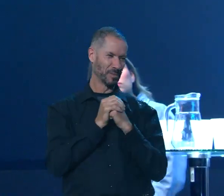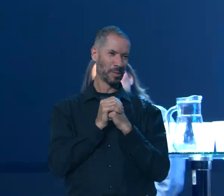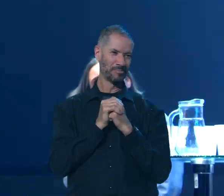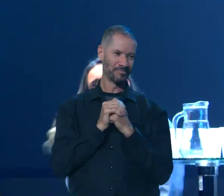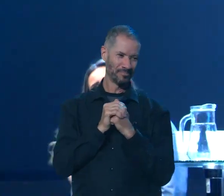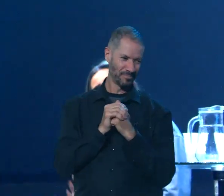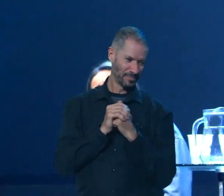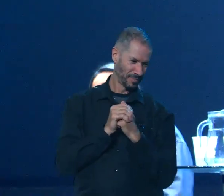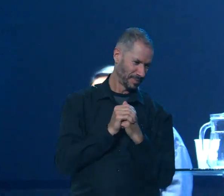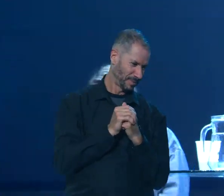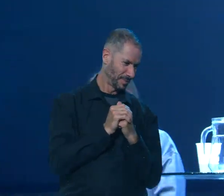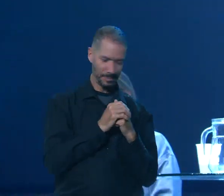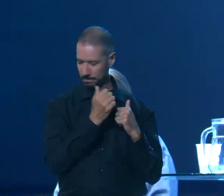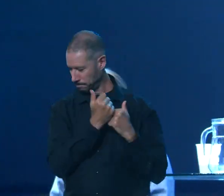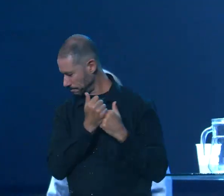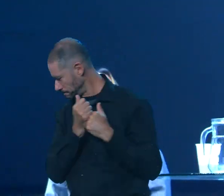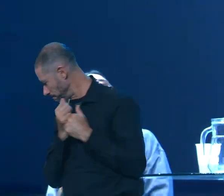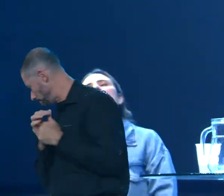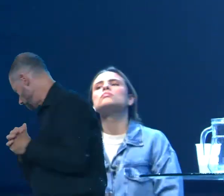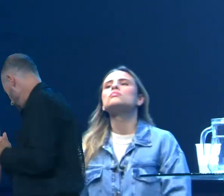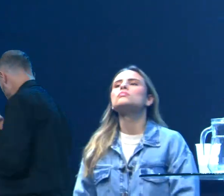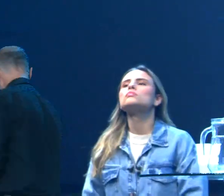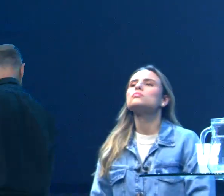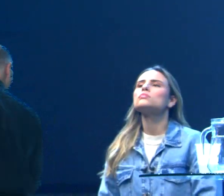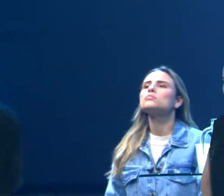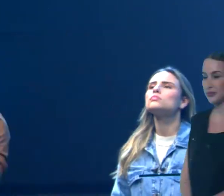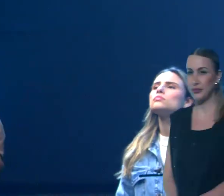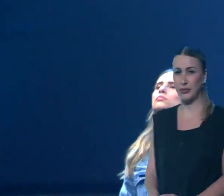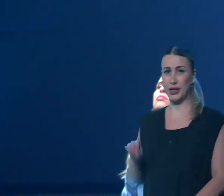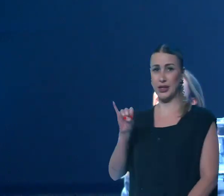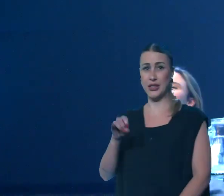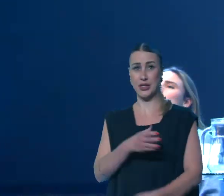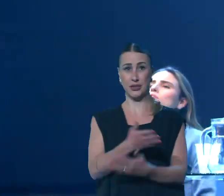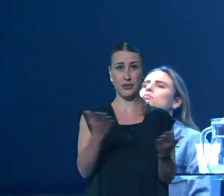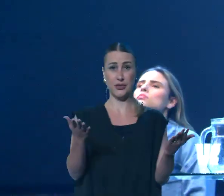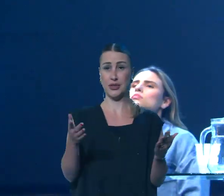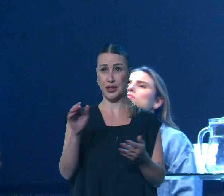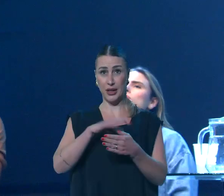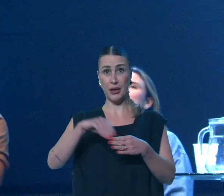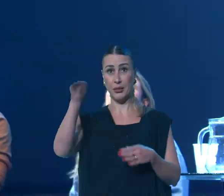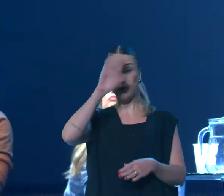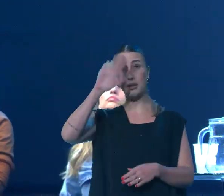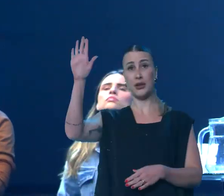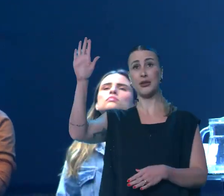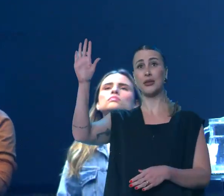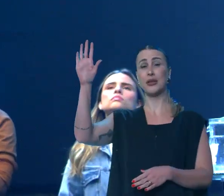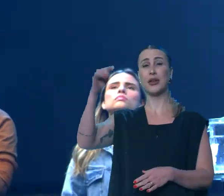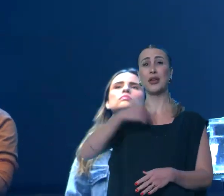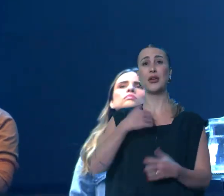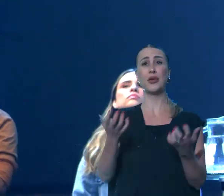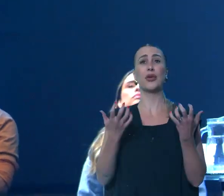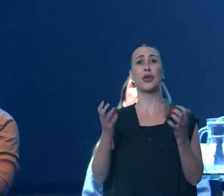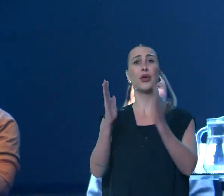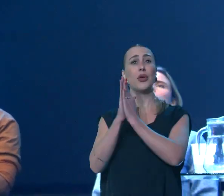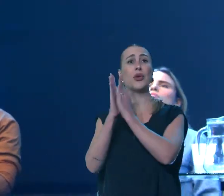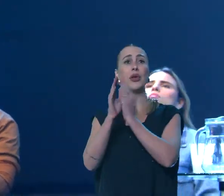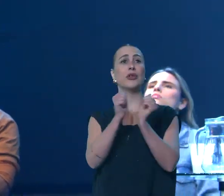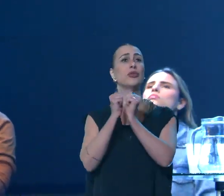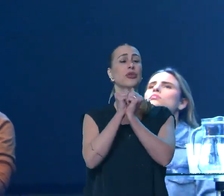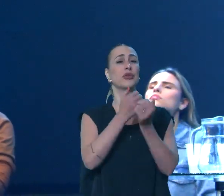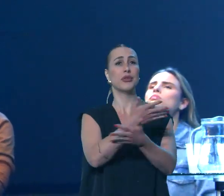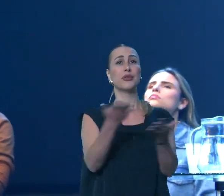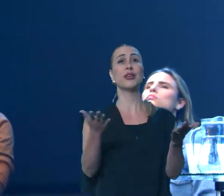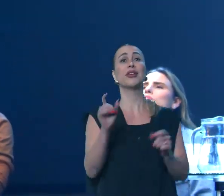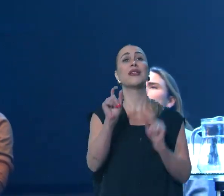você fez essa oração, eu queria pedir para você levantar a mão onde você está. Eu quero só orar com você terminando esse culto. Onde você está? Amém, ali atrás, amém. Quem mais? Quem fez essa oração? Só levanta a